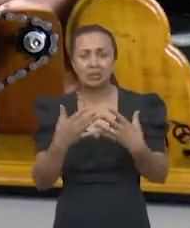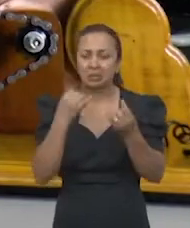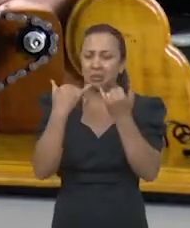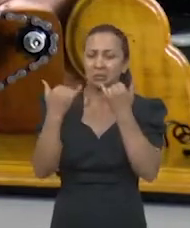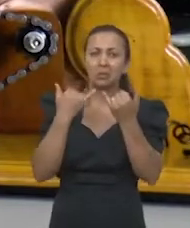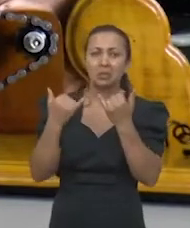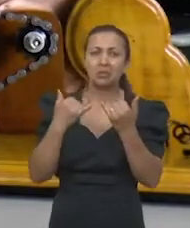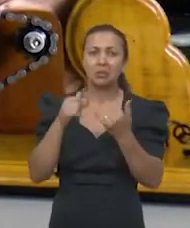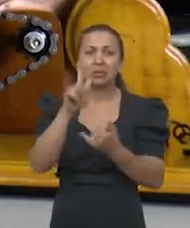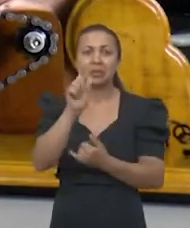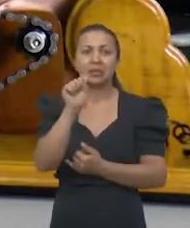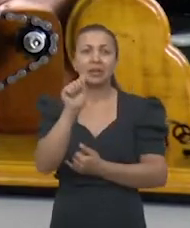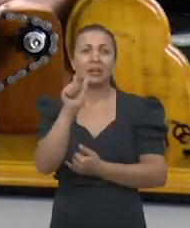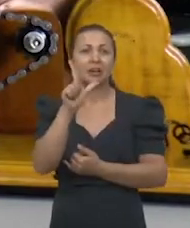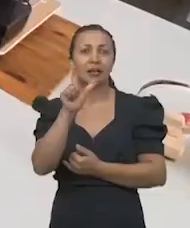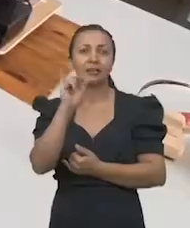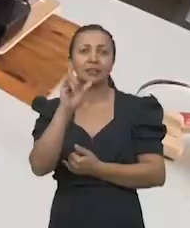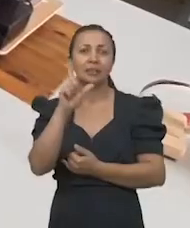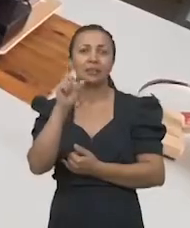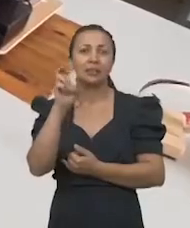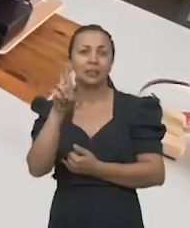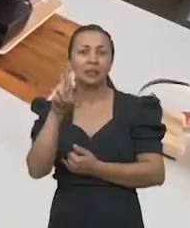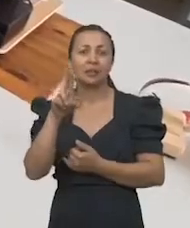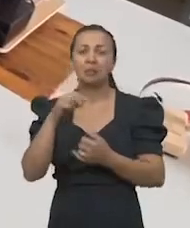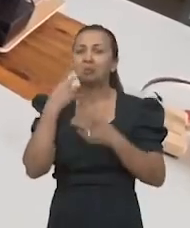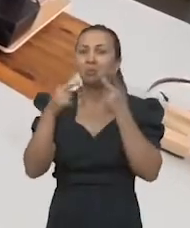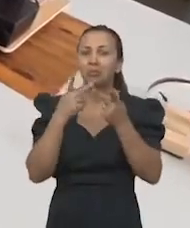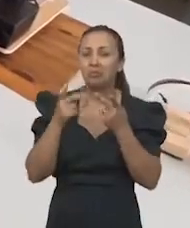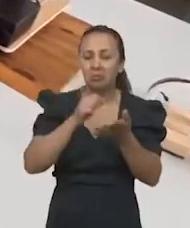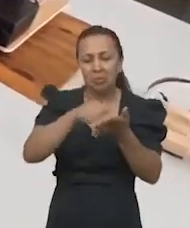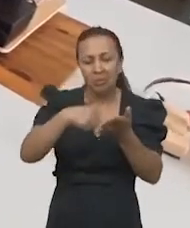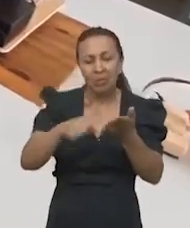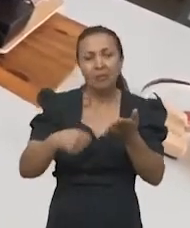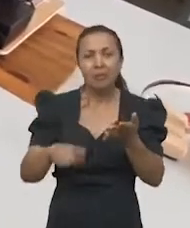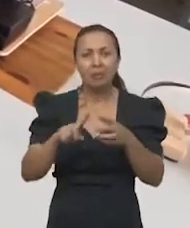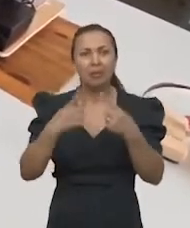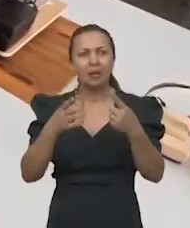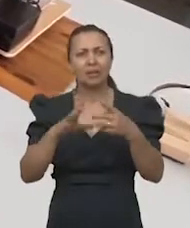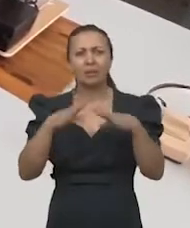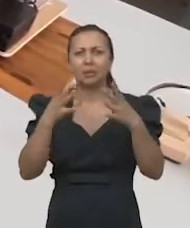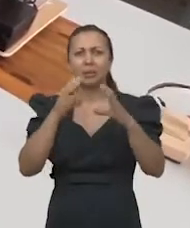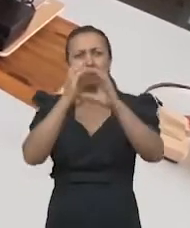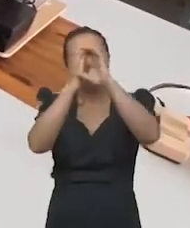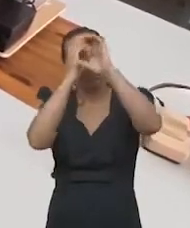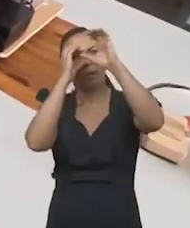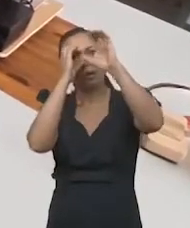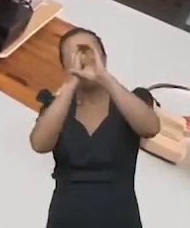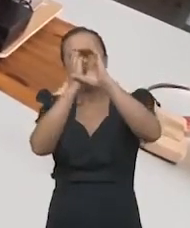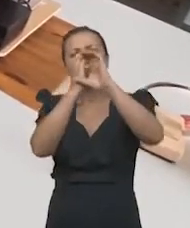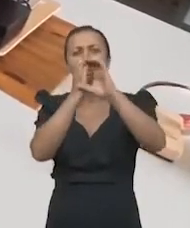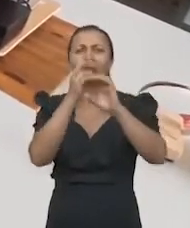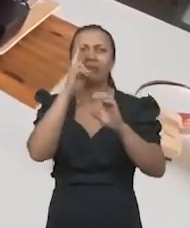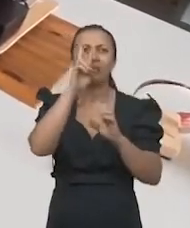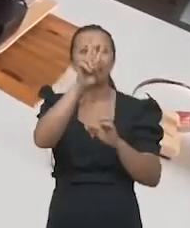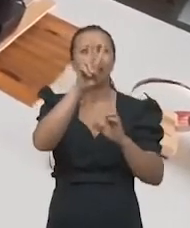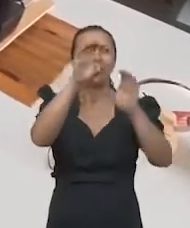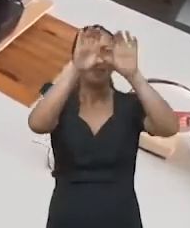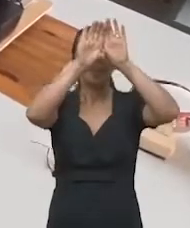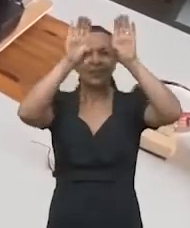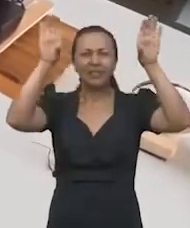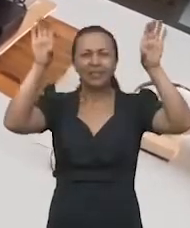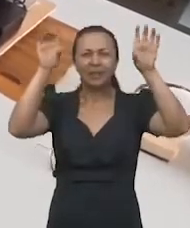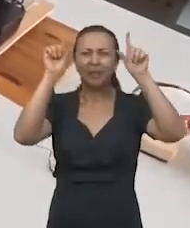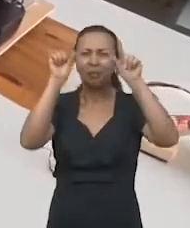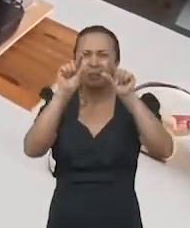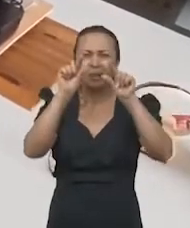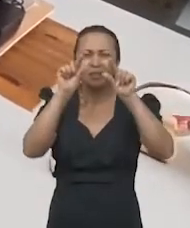as mesmas informações que o Galileu deu. E aí, a hora que você pega essa luneta e aponta ela para o céu, você vê que o